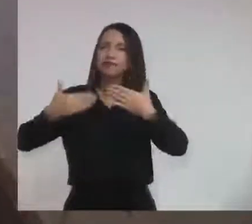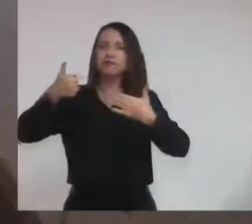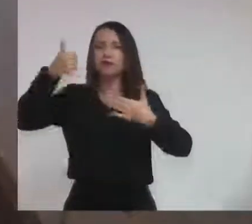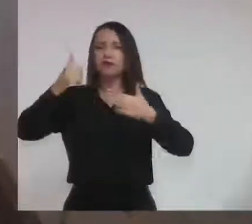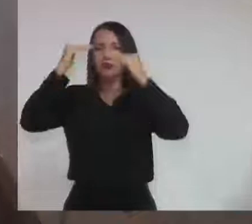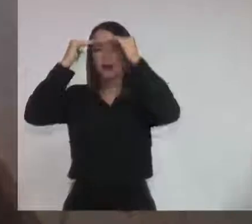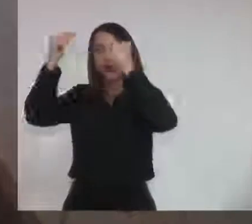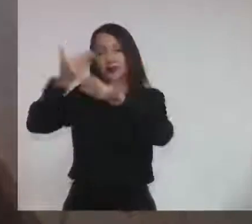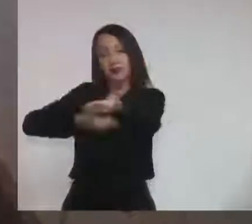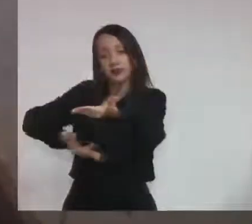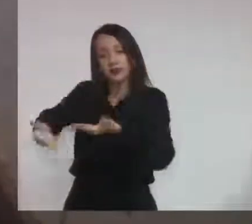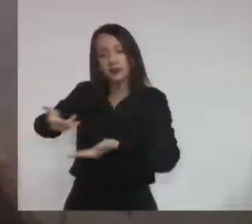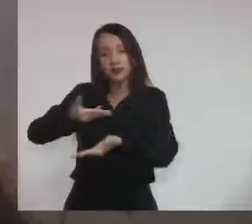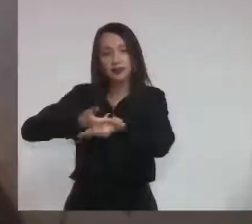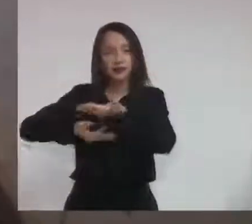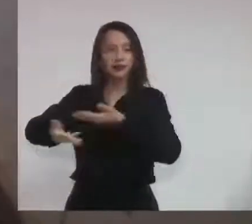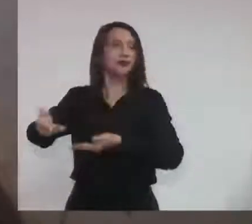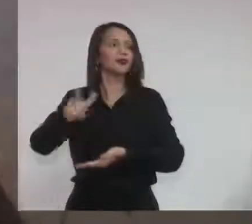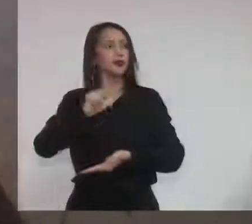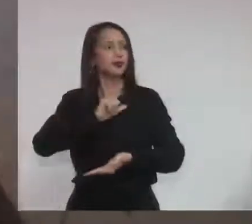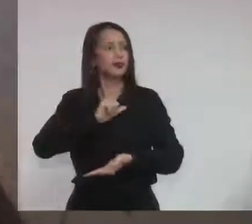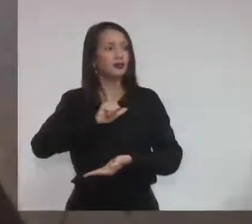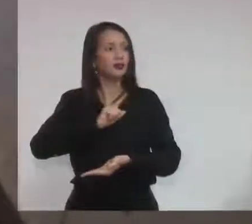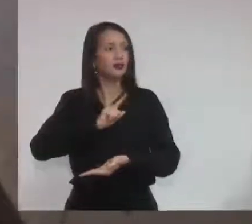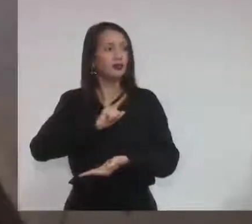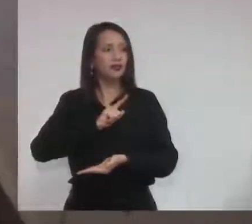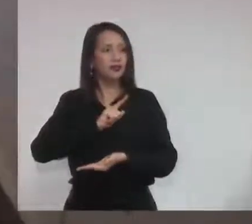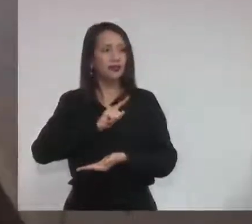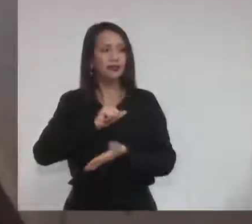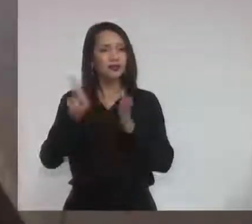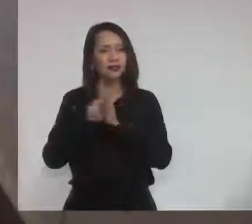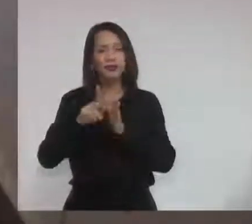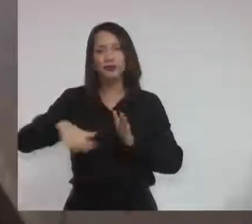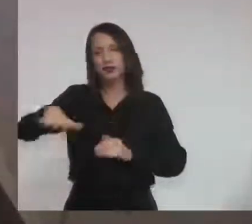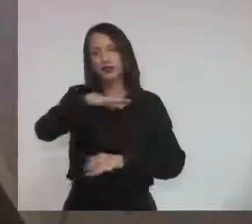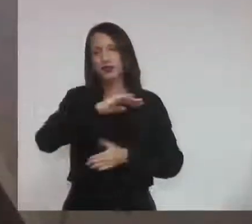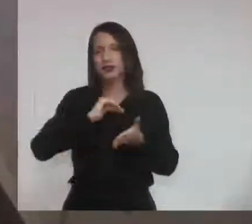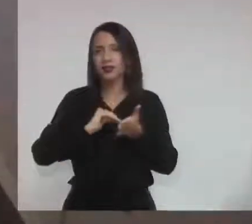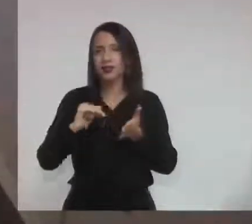respeito entre as instituições e entre os próprios secretários.